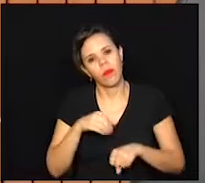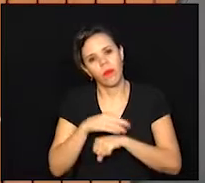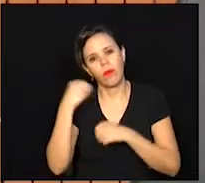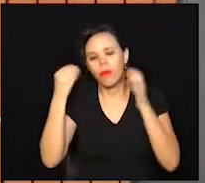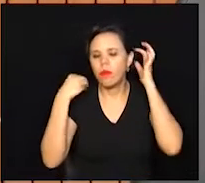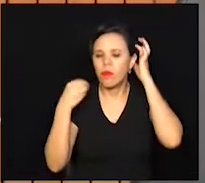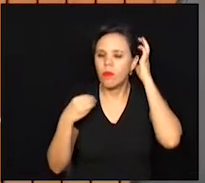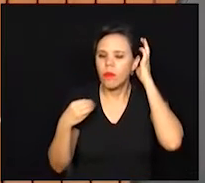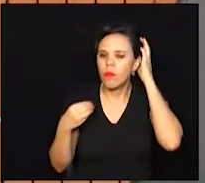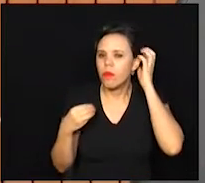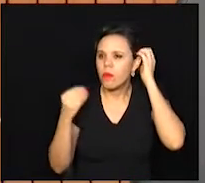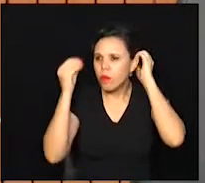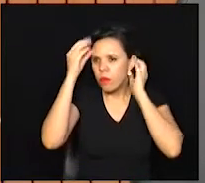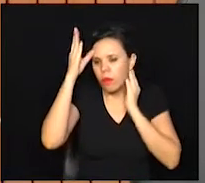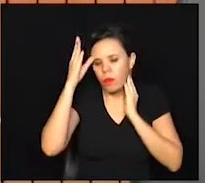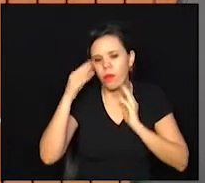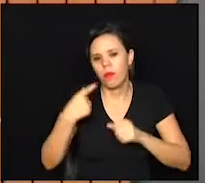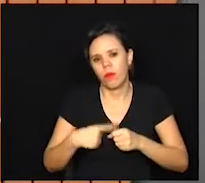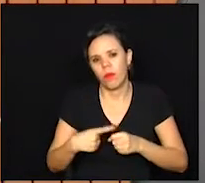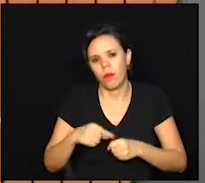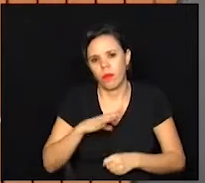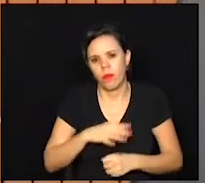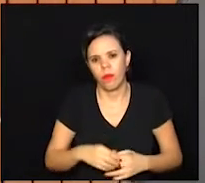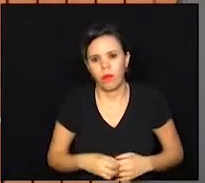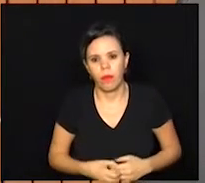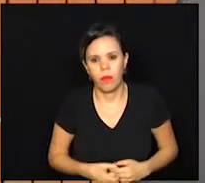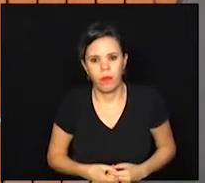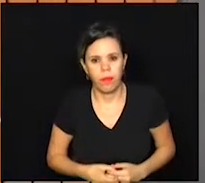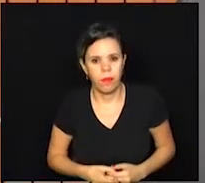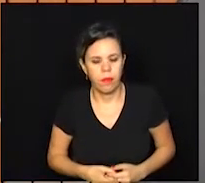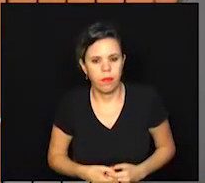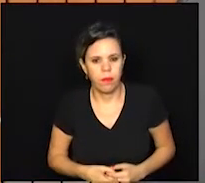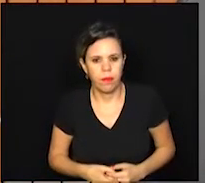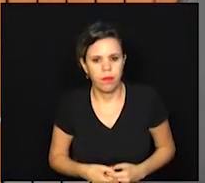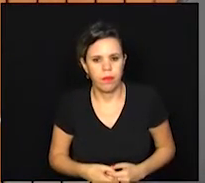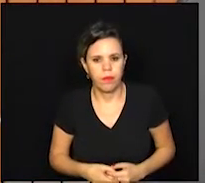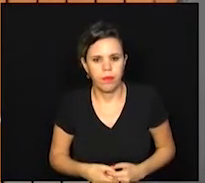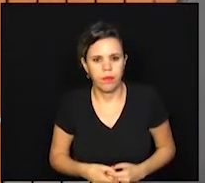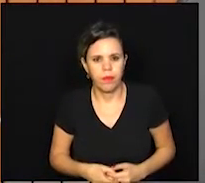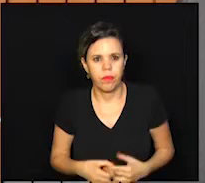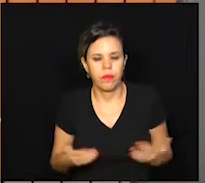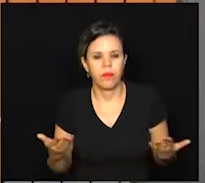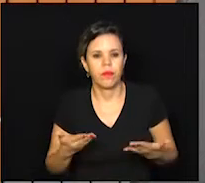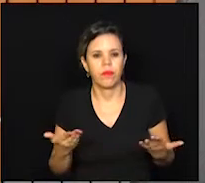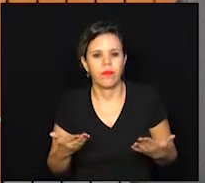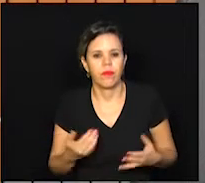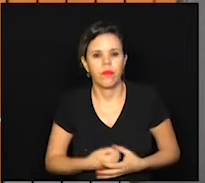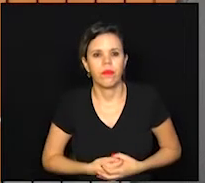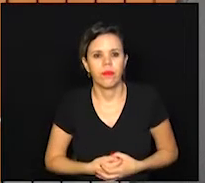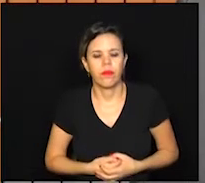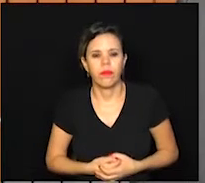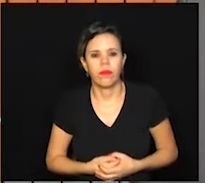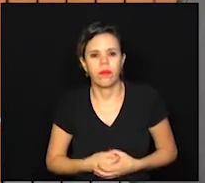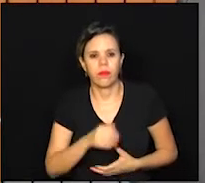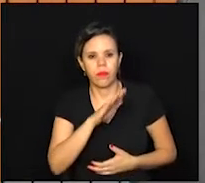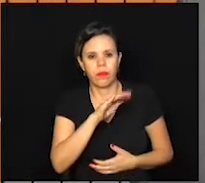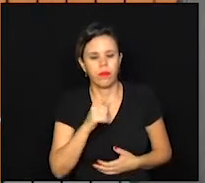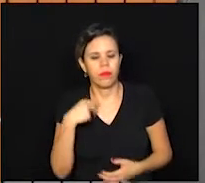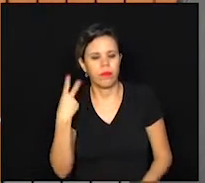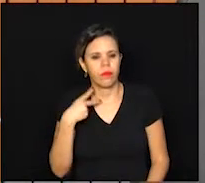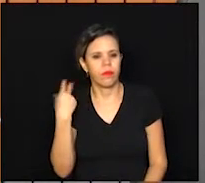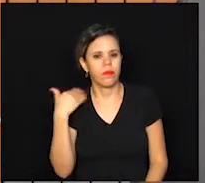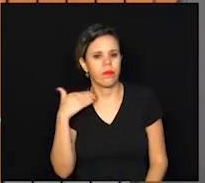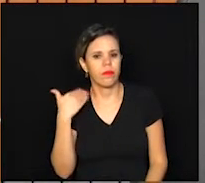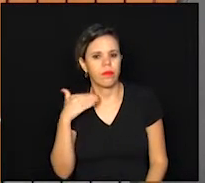experiência riquíssima também para o nosso município, para o município de Campinas. Agora eu gostaria de chamar a vereadora Mariana